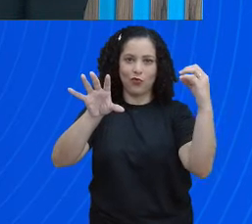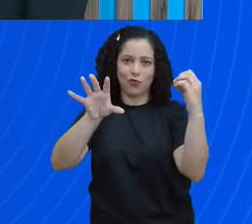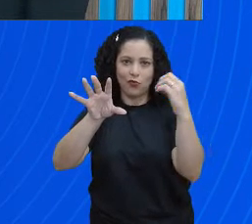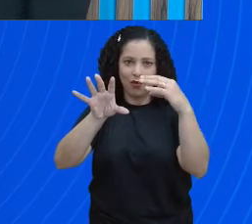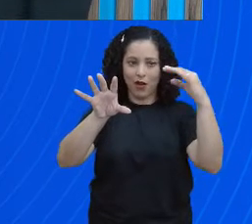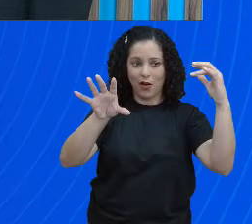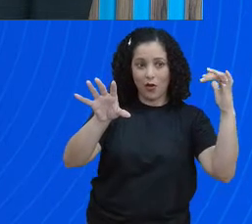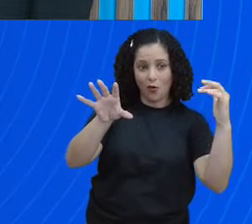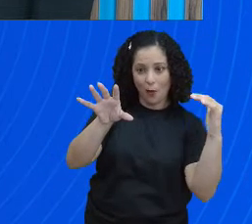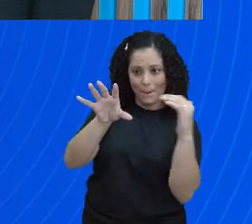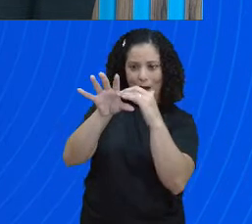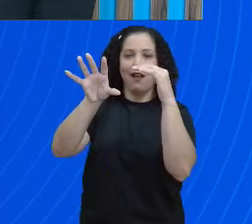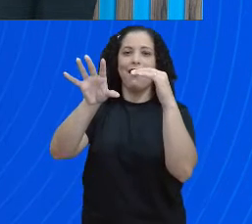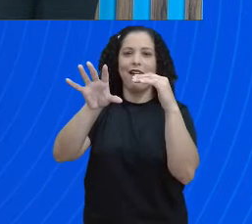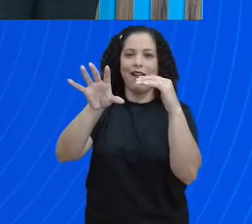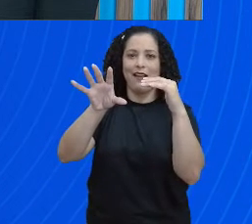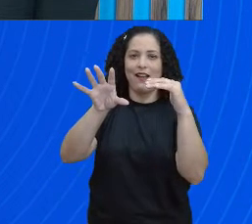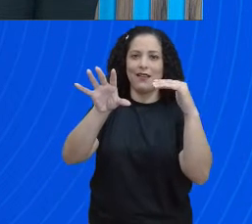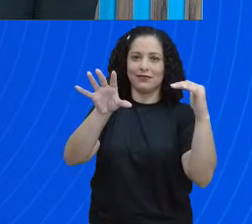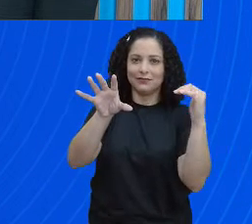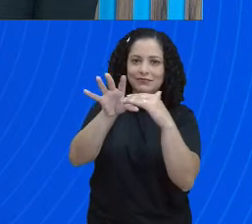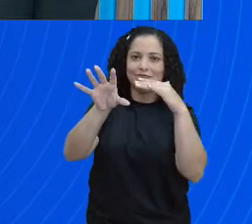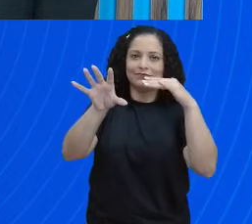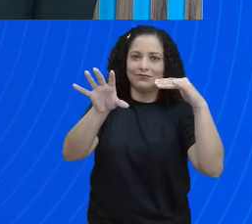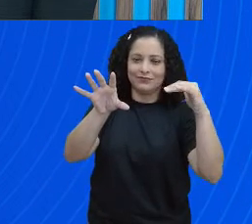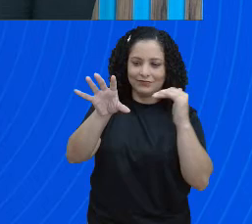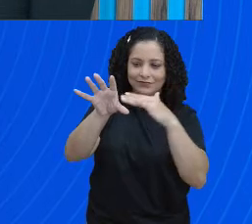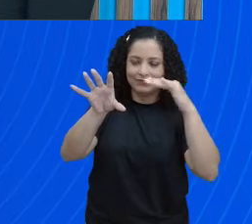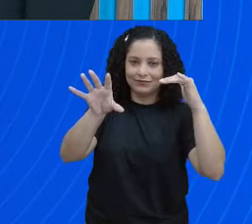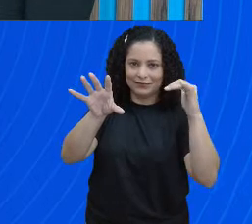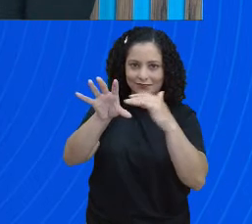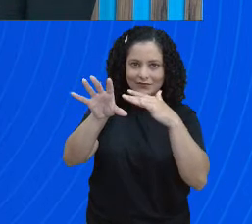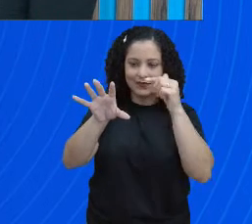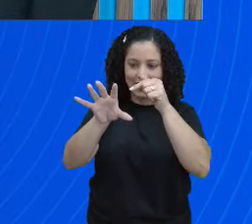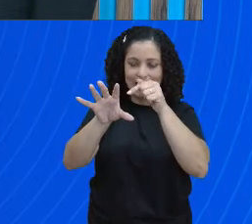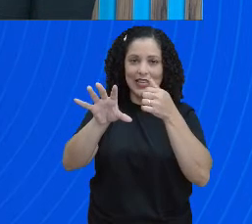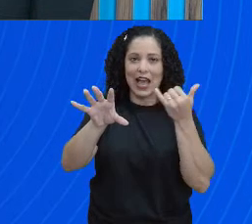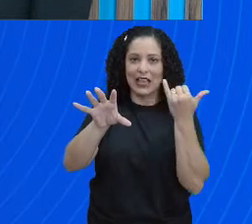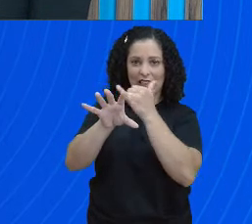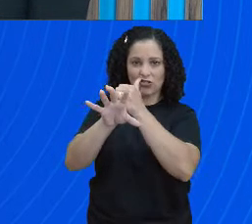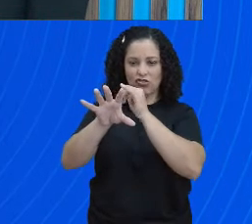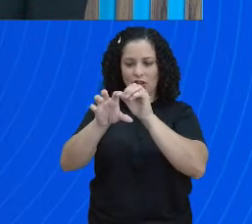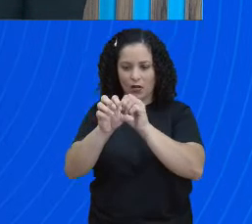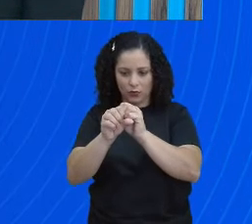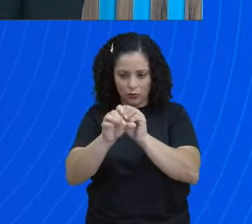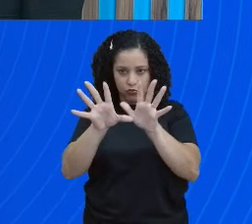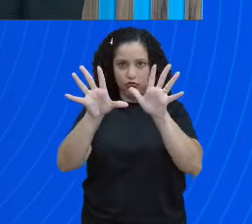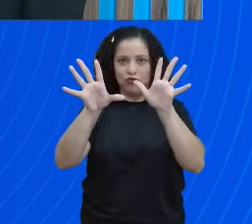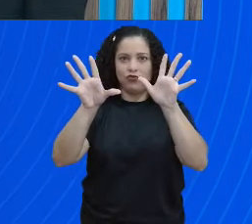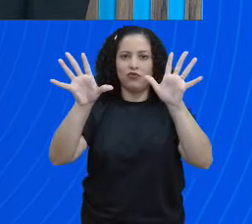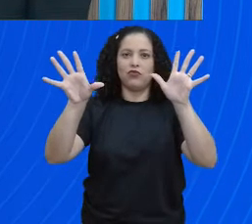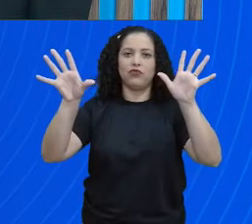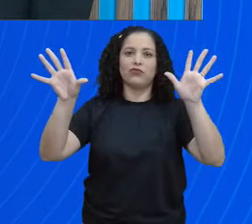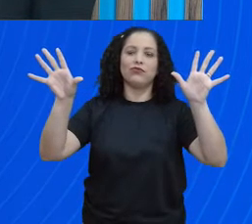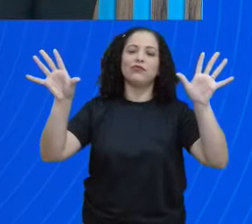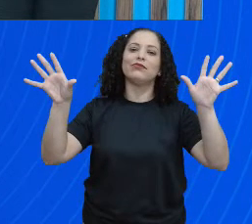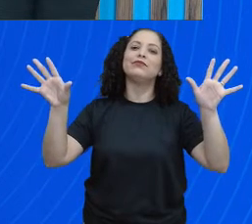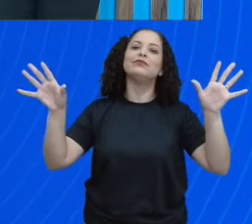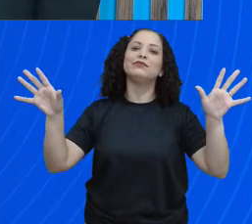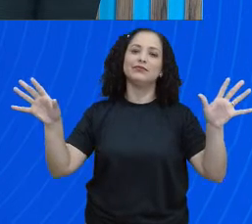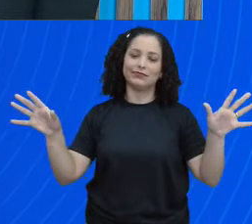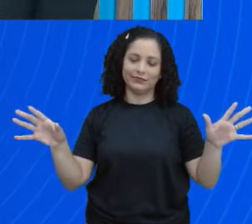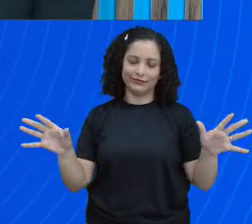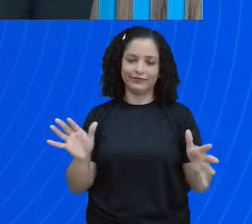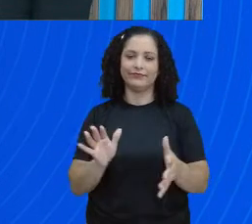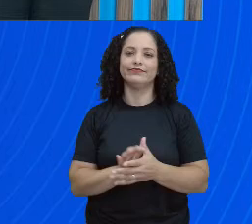e entra em contato com esse núcleo aí do urânio 235, ele vai liberar essa